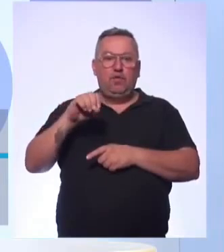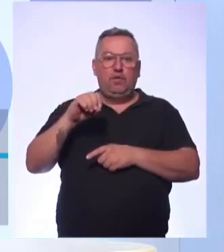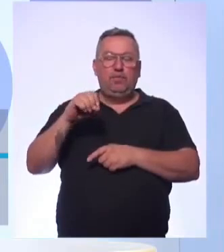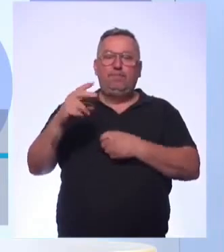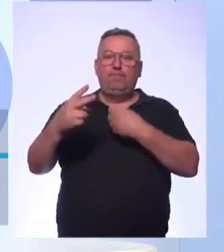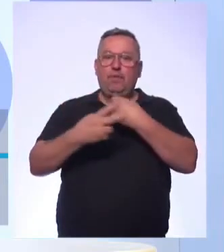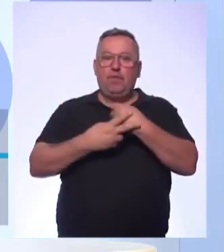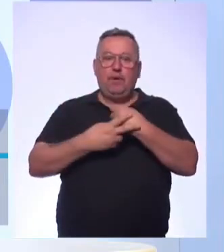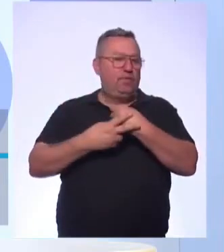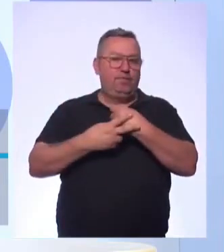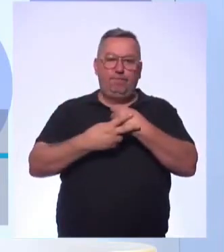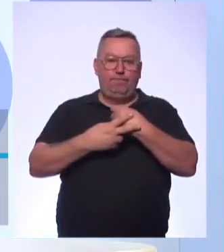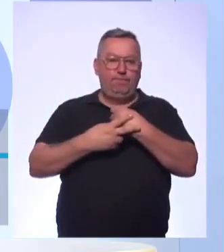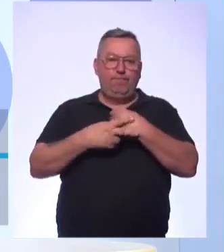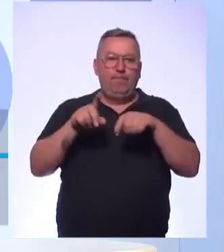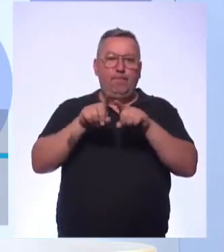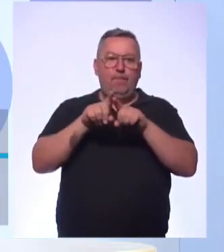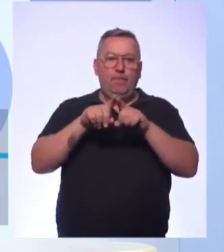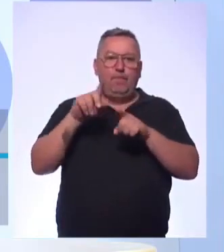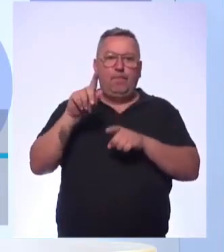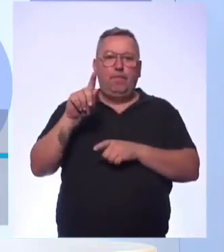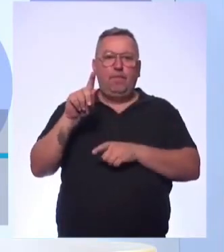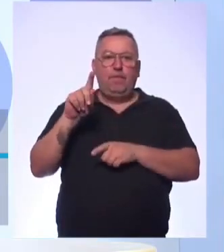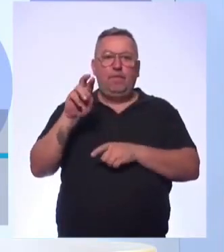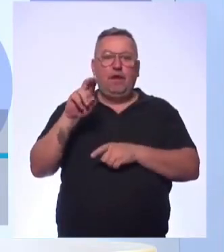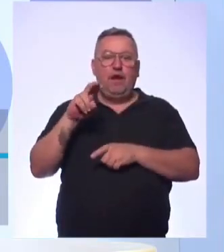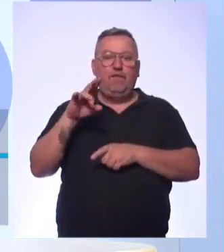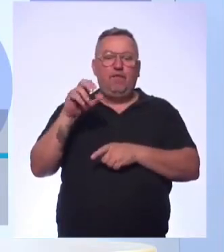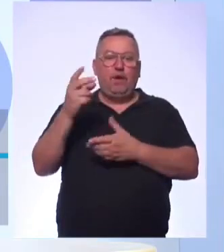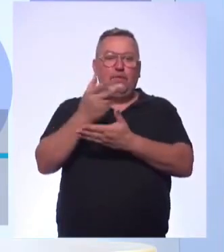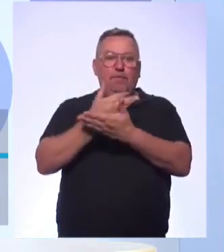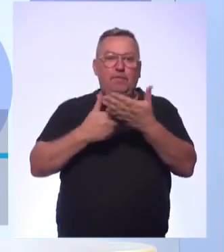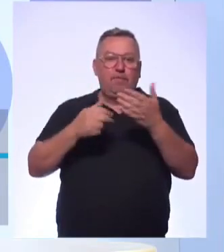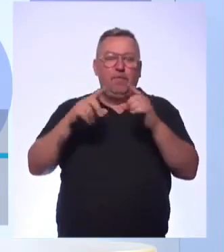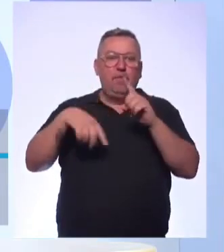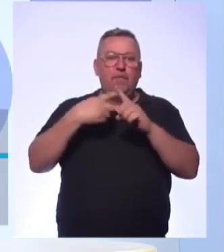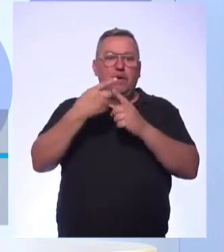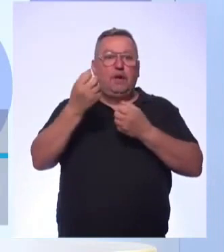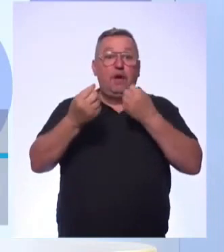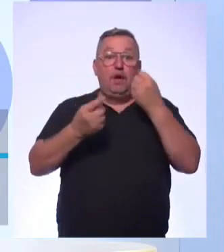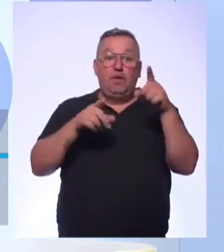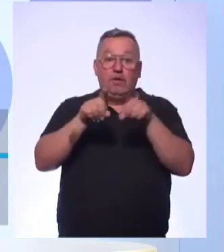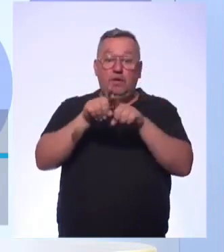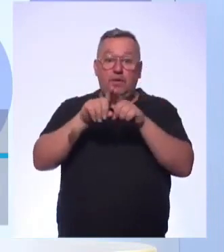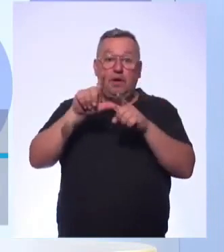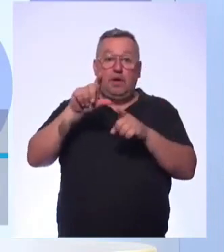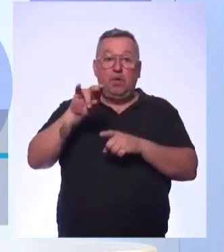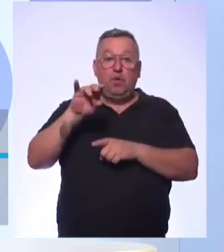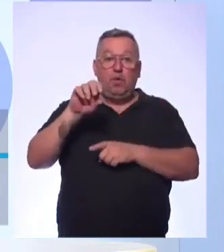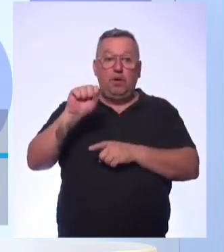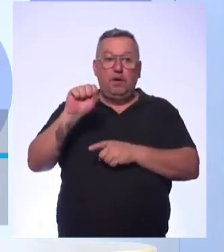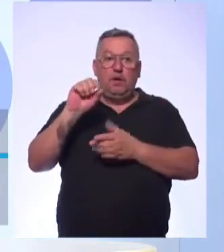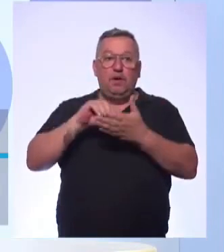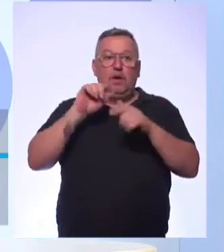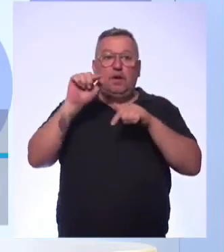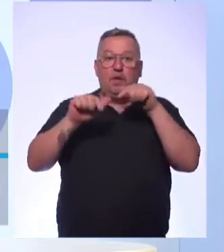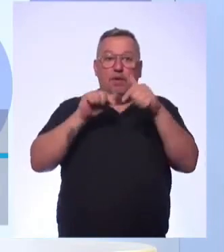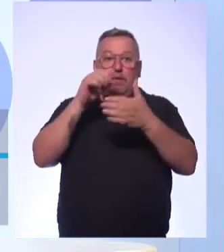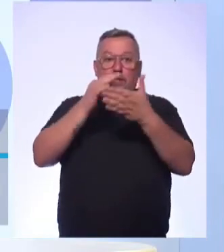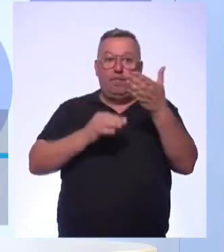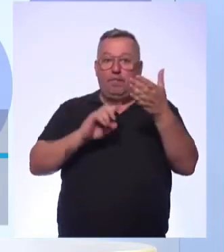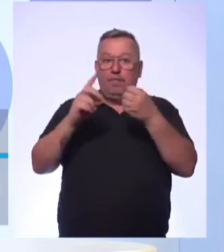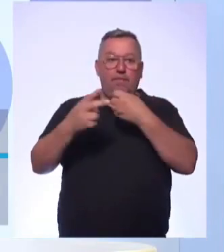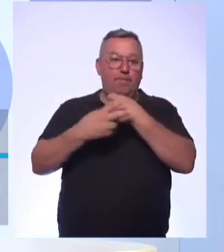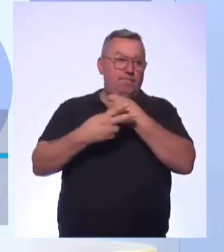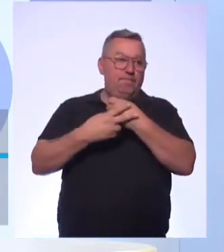verbal. O Diego colocou gravuras. E aí nós temos mais alguns aqui, ó. A Luísa colocou trabalhamos textos não